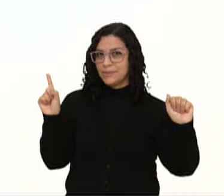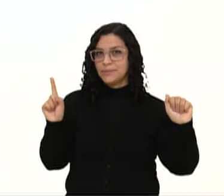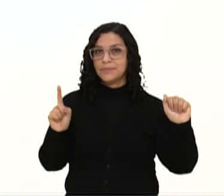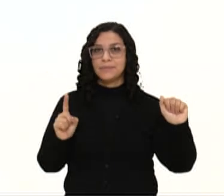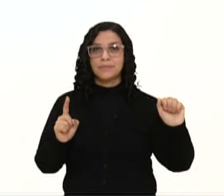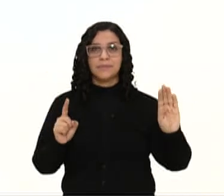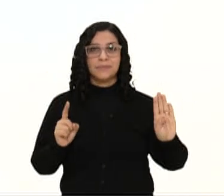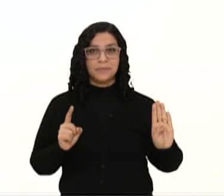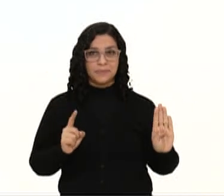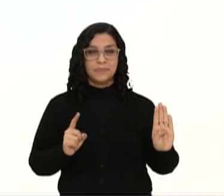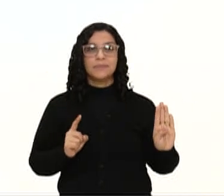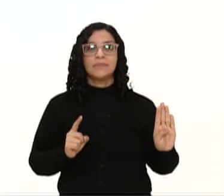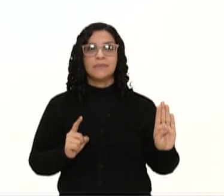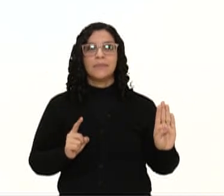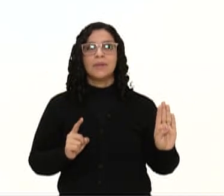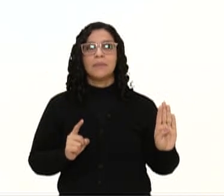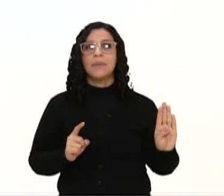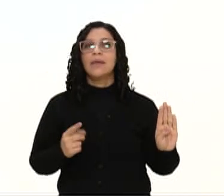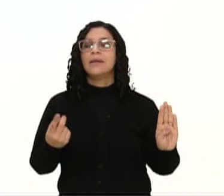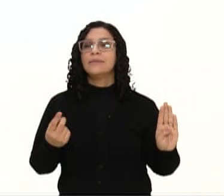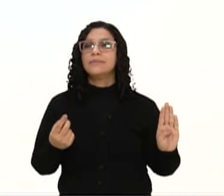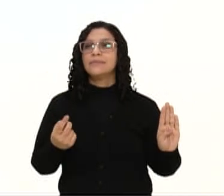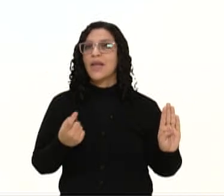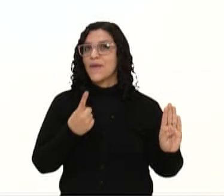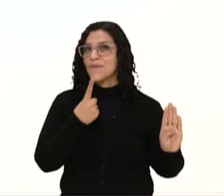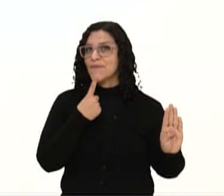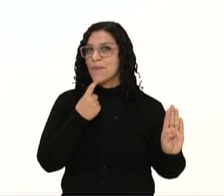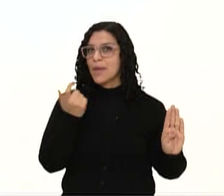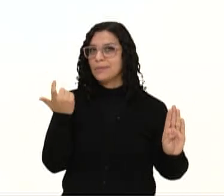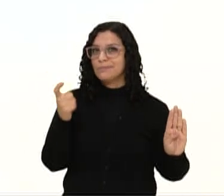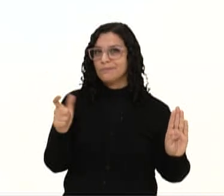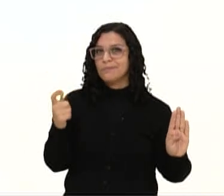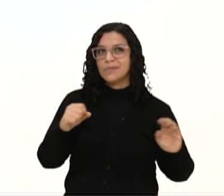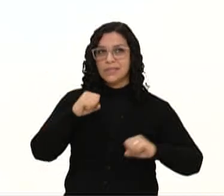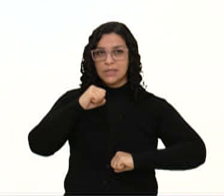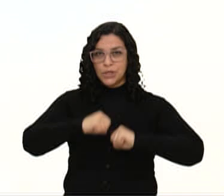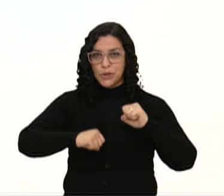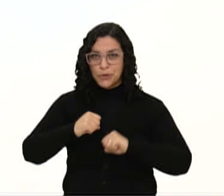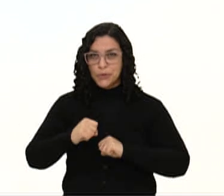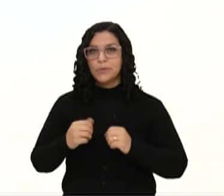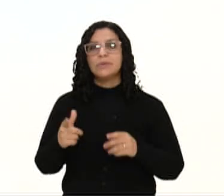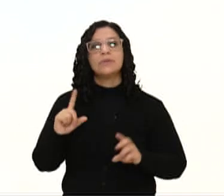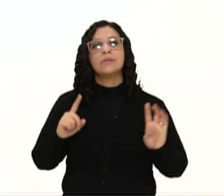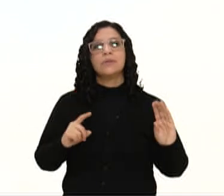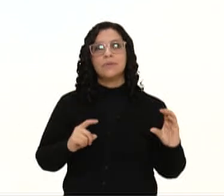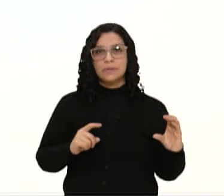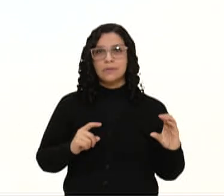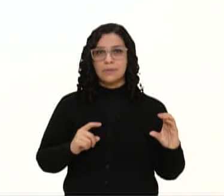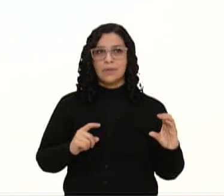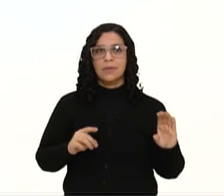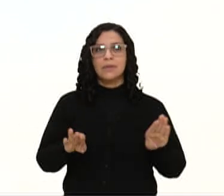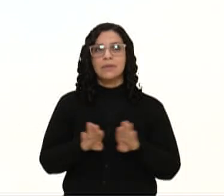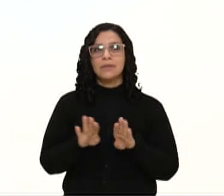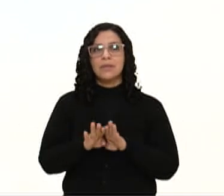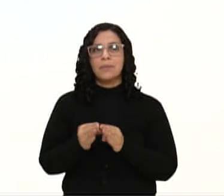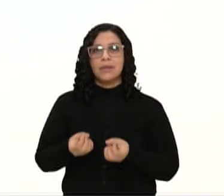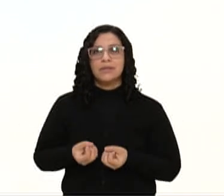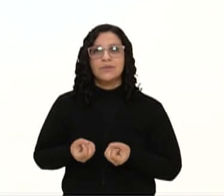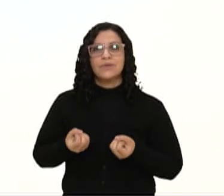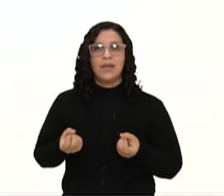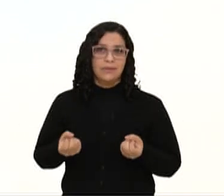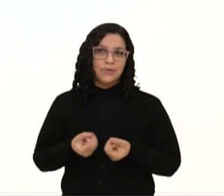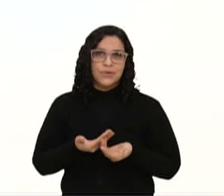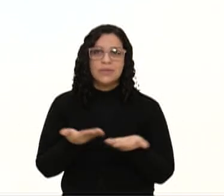e pecuária, conforme a gente tinha falado já. Do setor secundário, indústria ou a fábrica. E do setor terciário, a distribuição